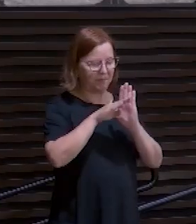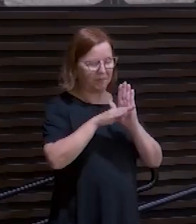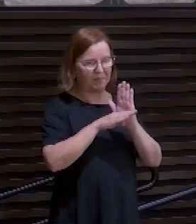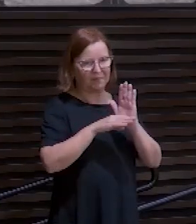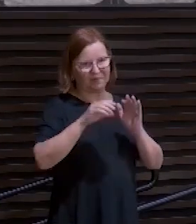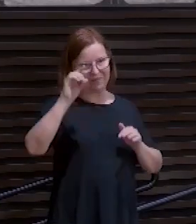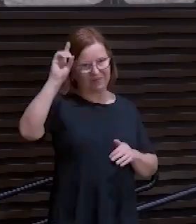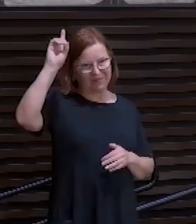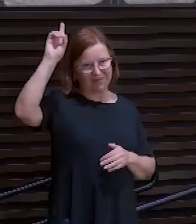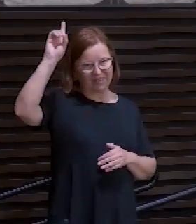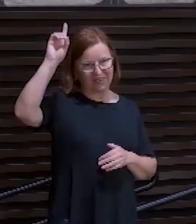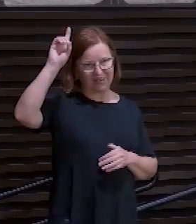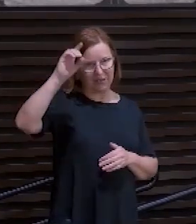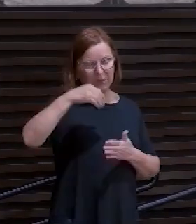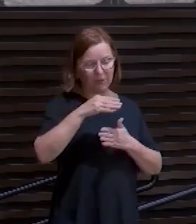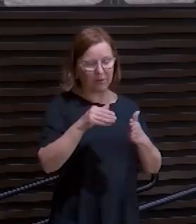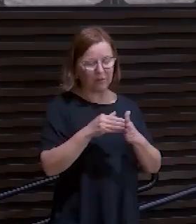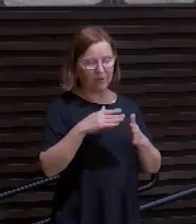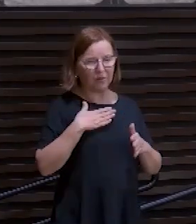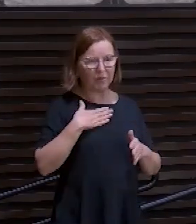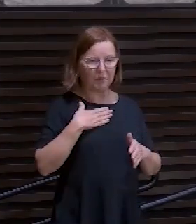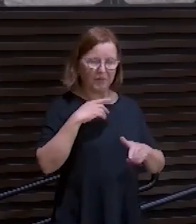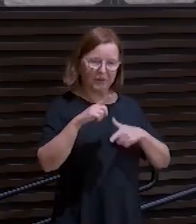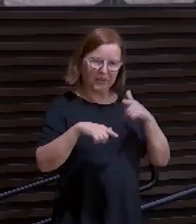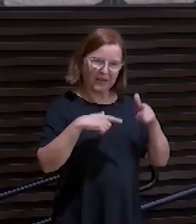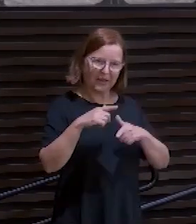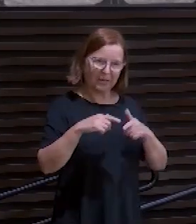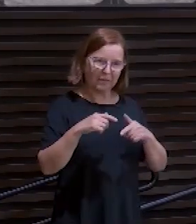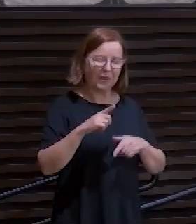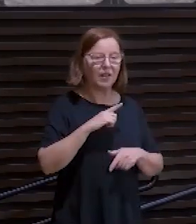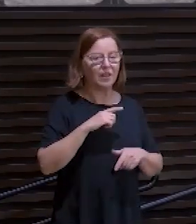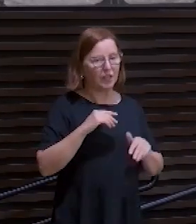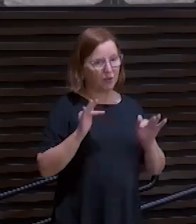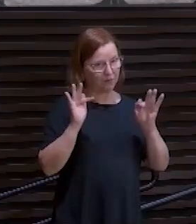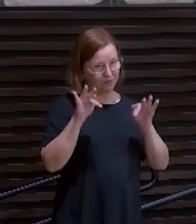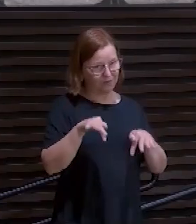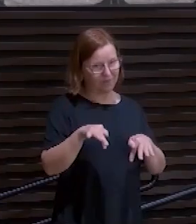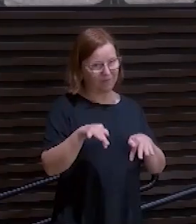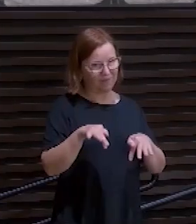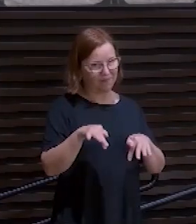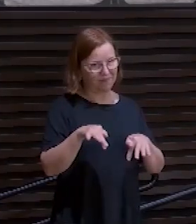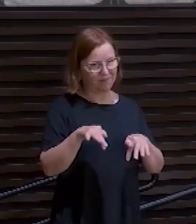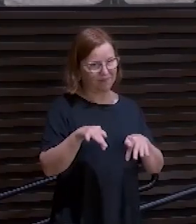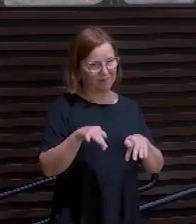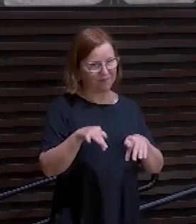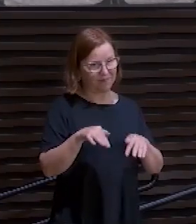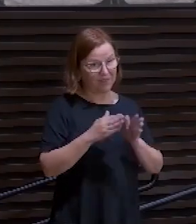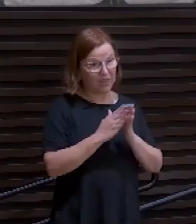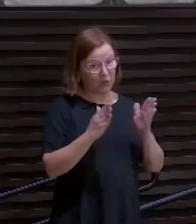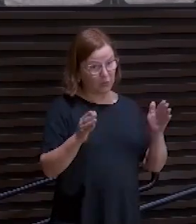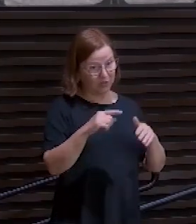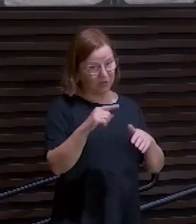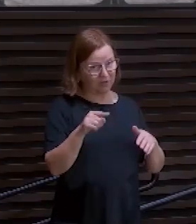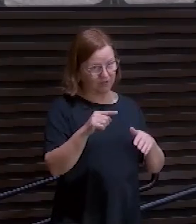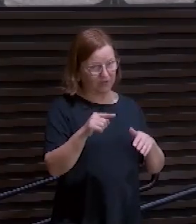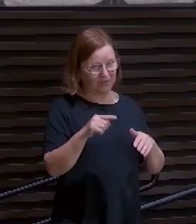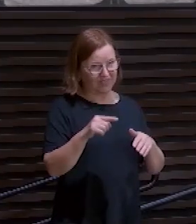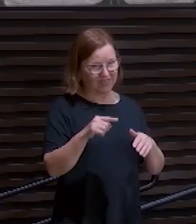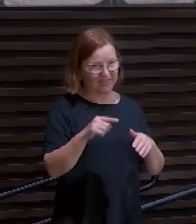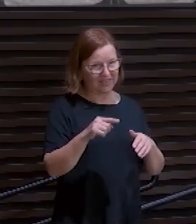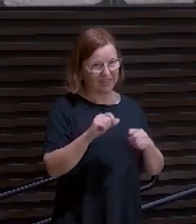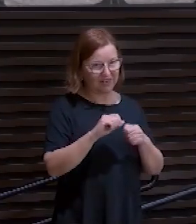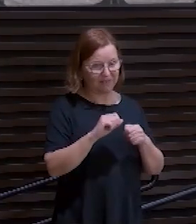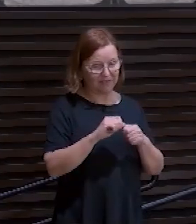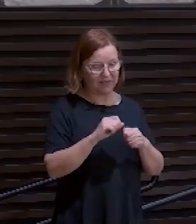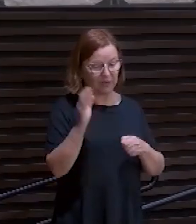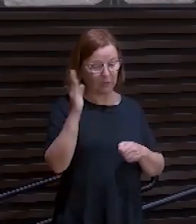Todo o meu trabalho, todo o meu serviço tinha um fim. Enquanto vocês intentavam o mal, Deus intentava